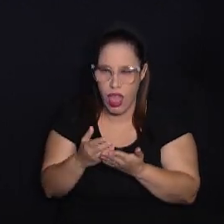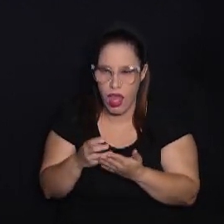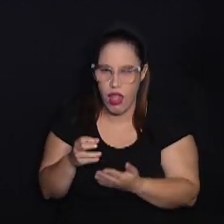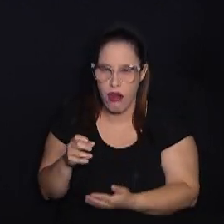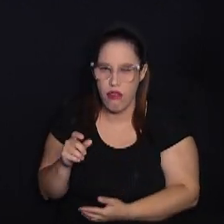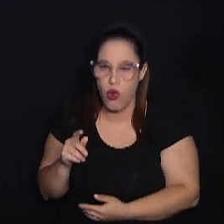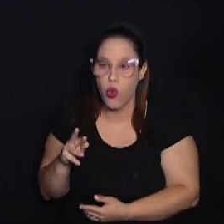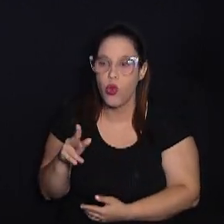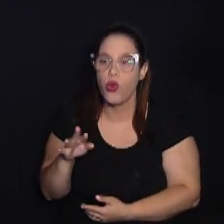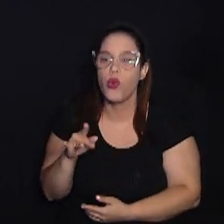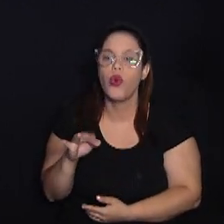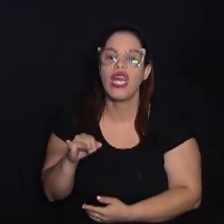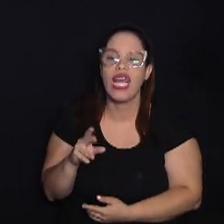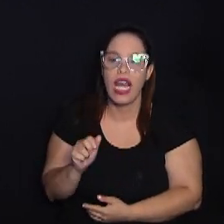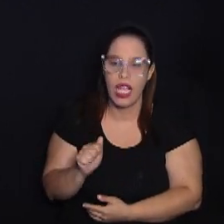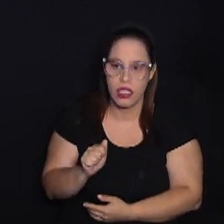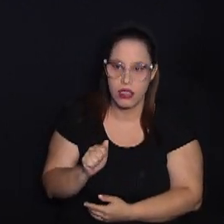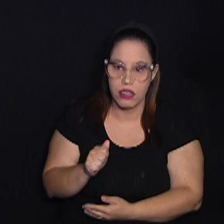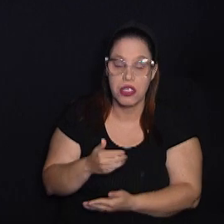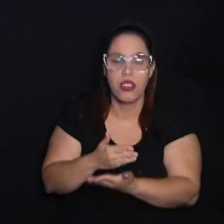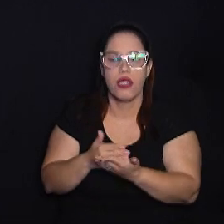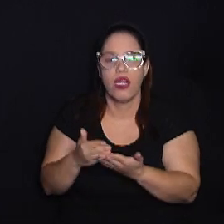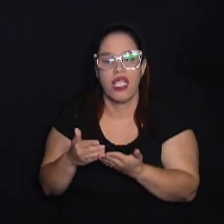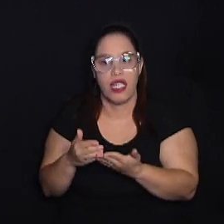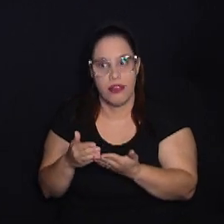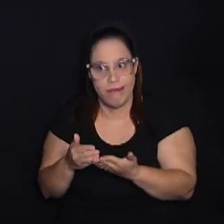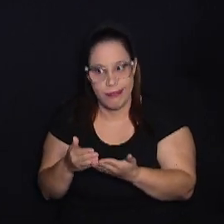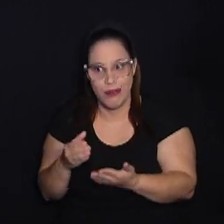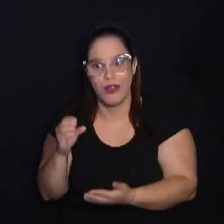Cultura Inglesa, ou seja, início do zero.